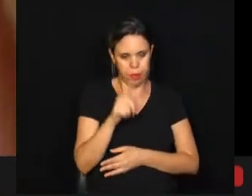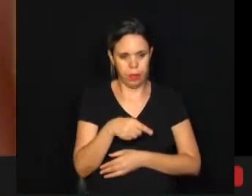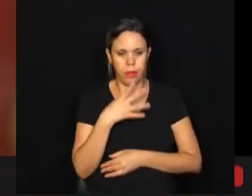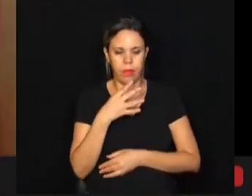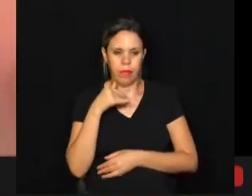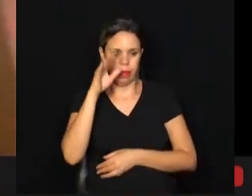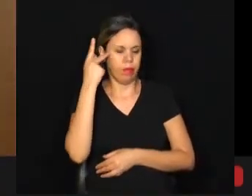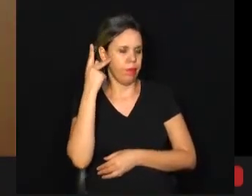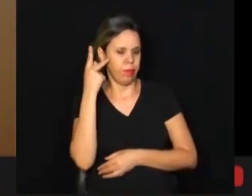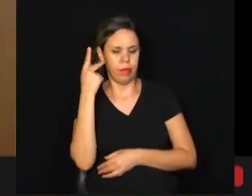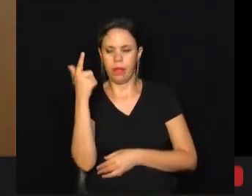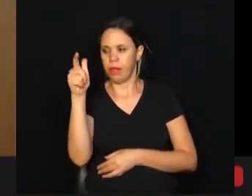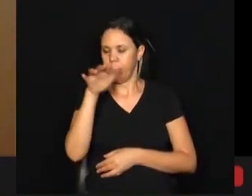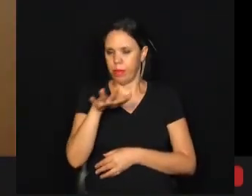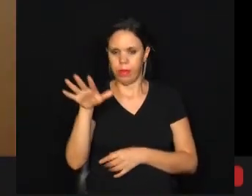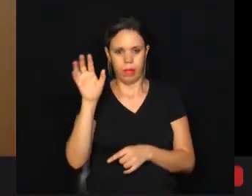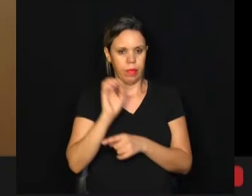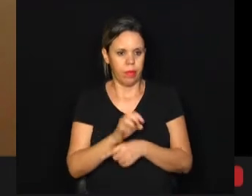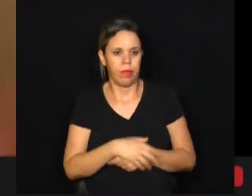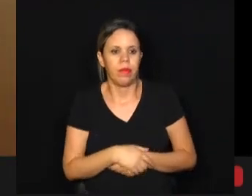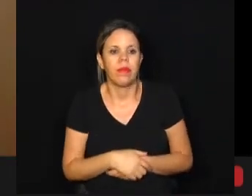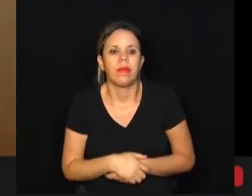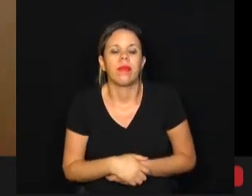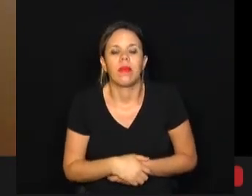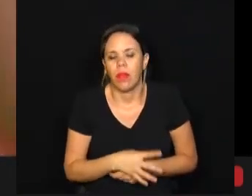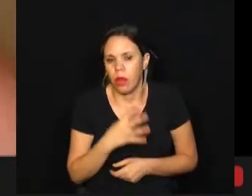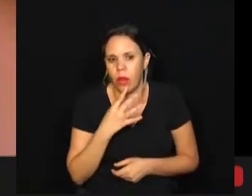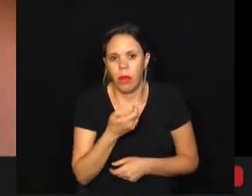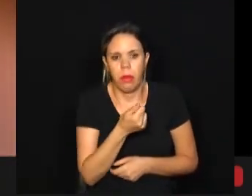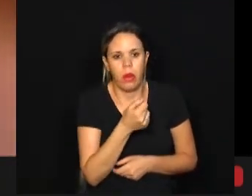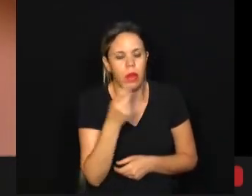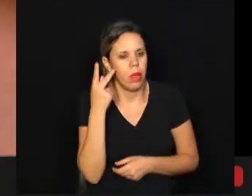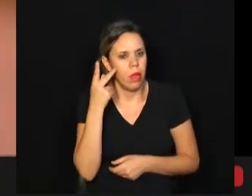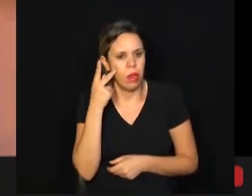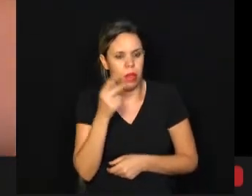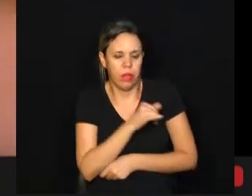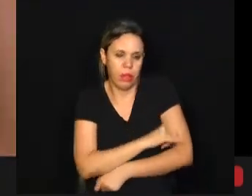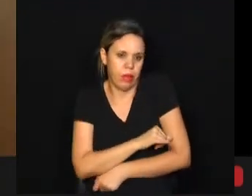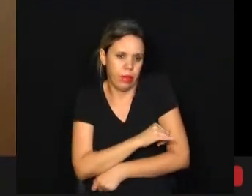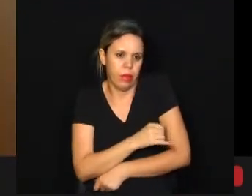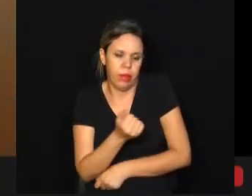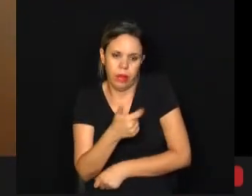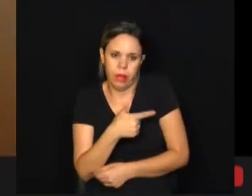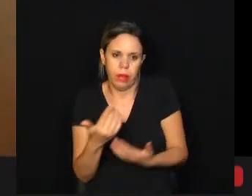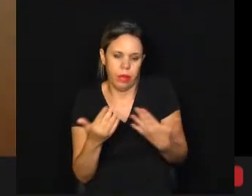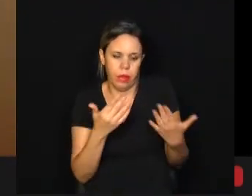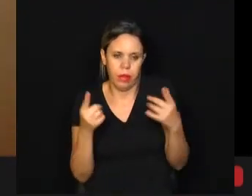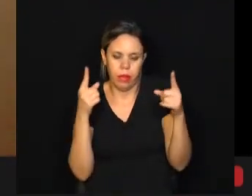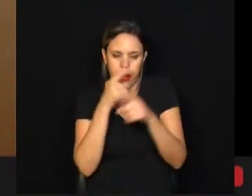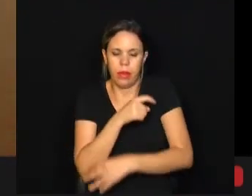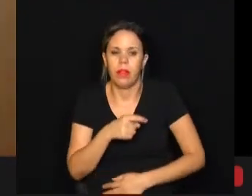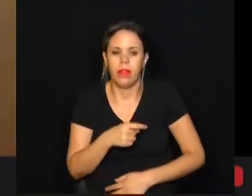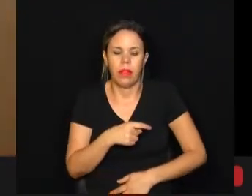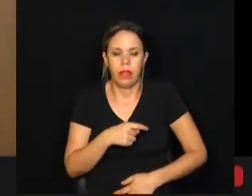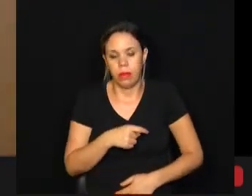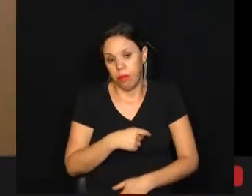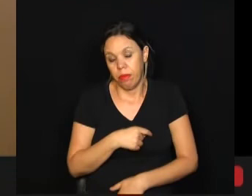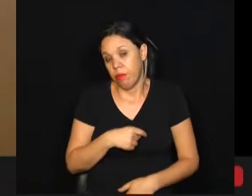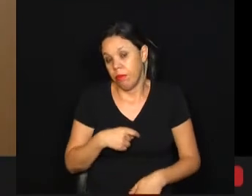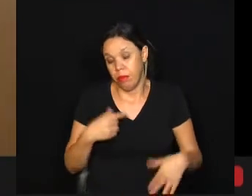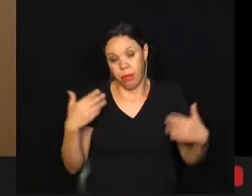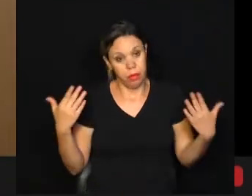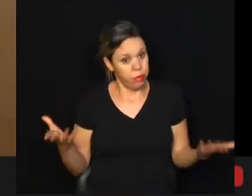São Paulo do que o restante do Estado, e conhece pouco São Paulo, porque é do Rio de Janeiro, está tendo algumas dificuldades. Então,